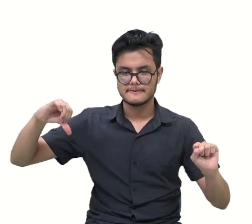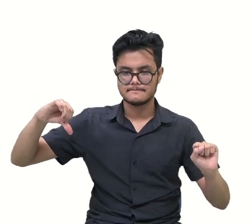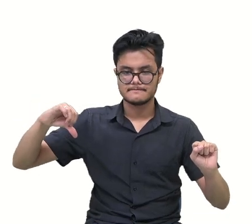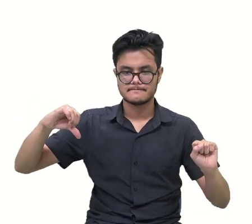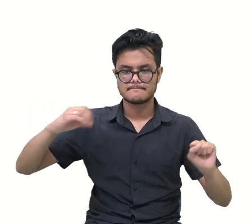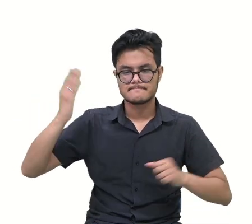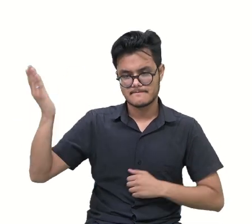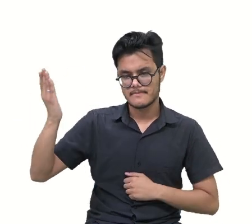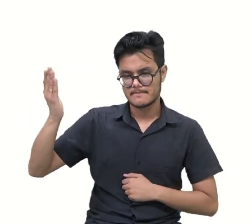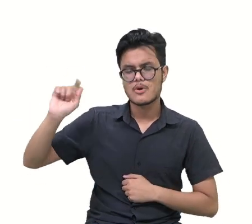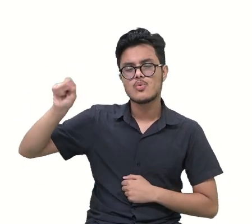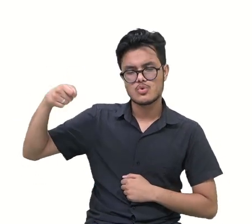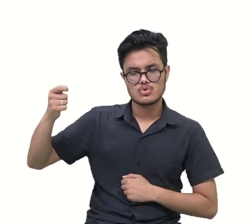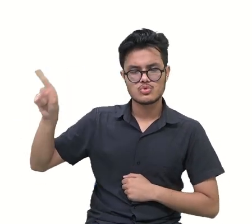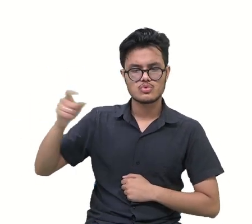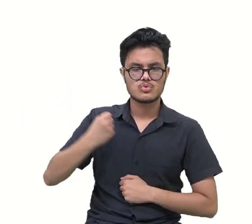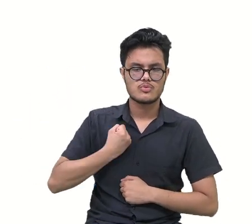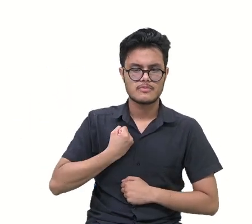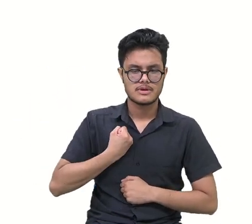esse valor aí,